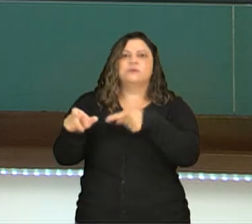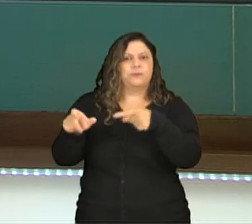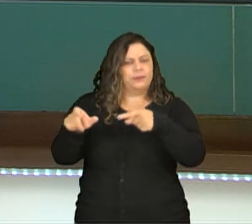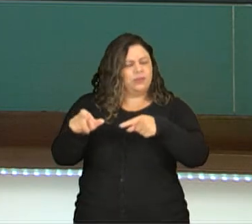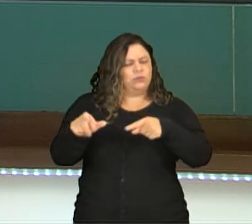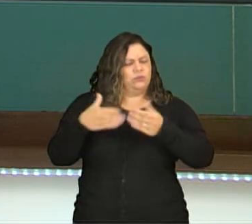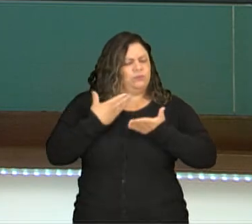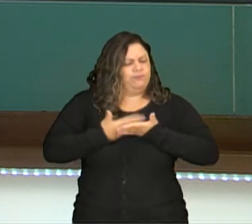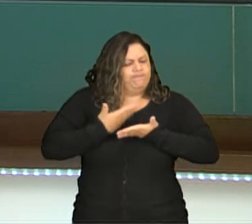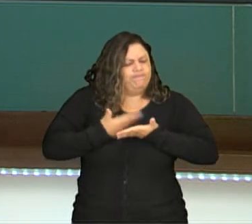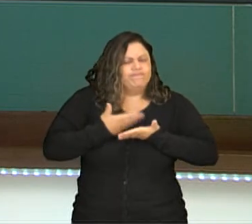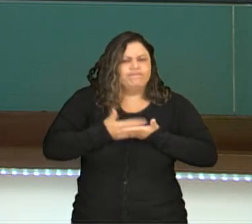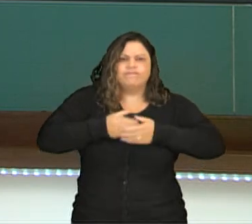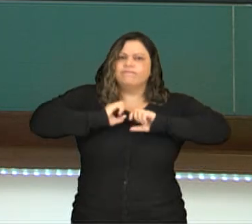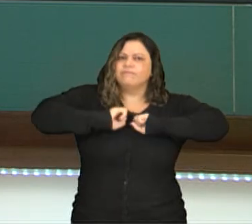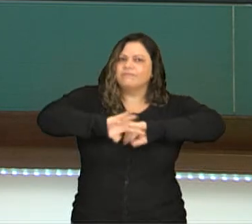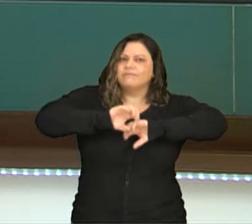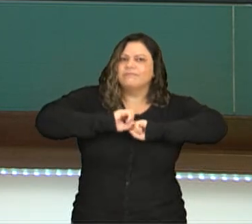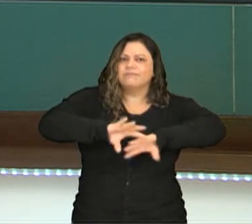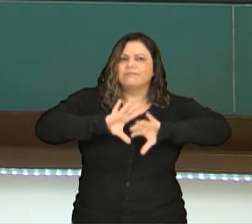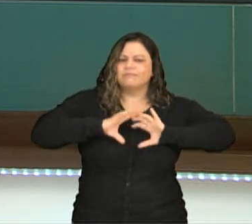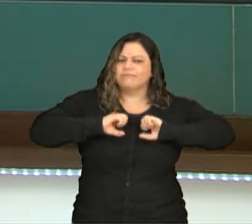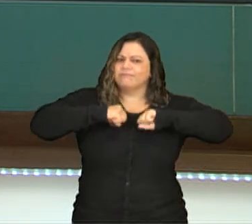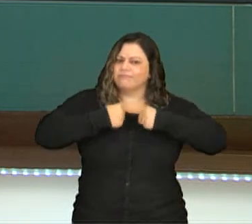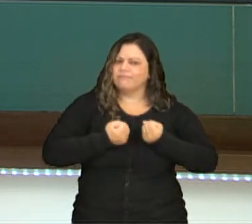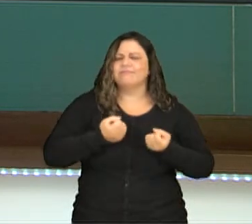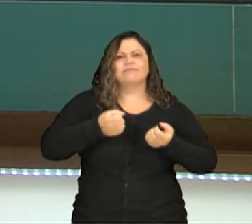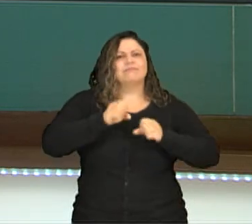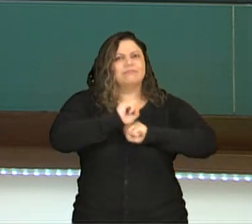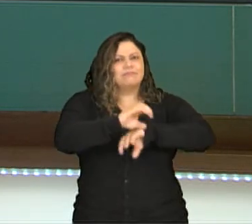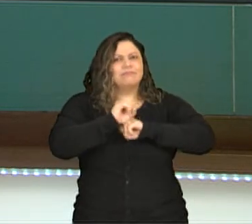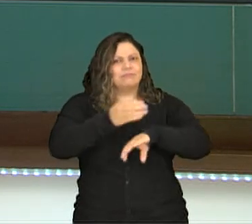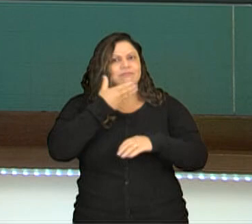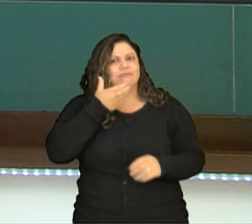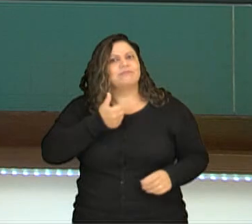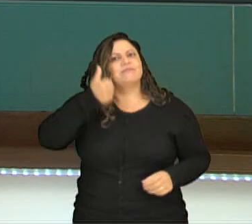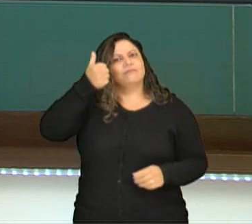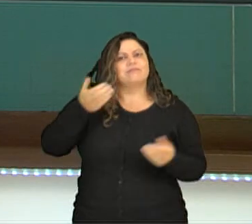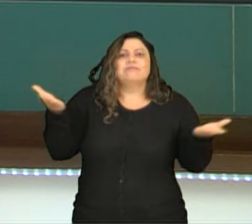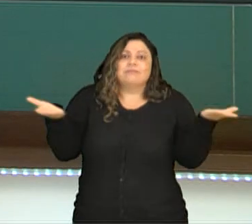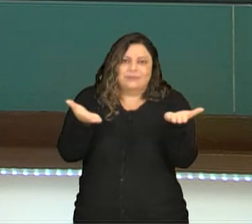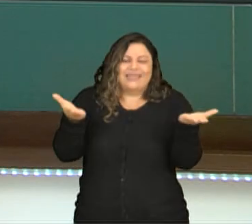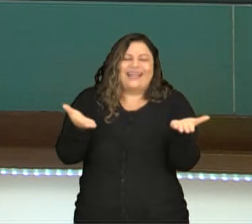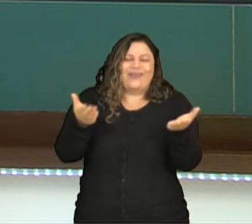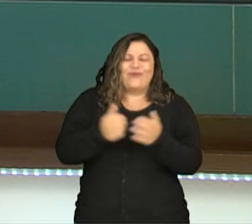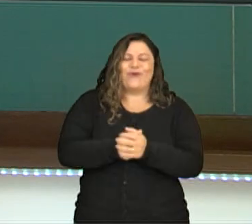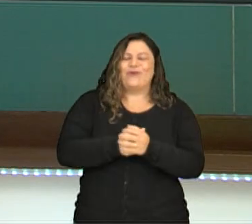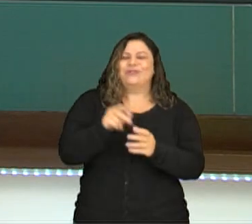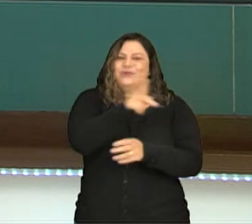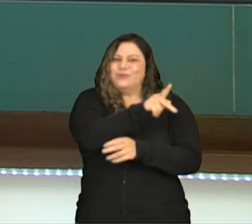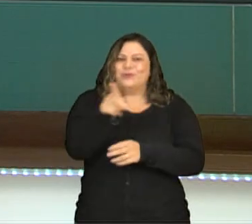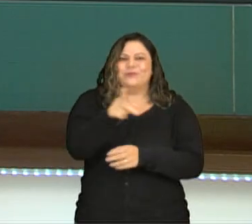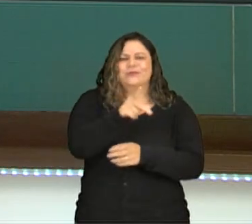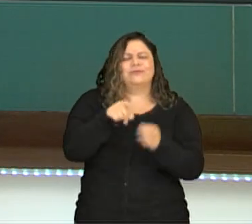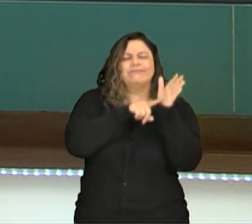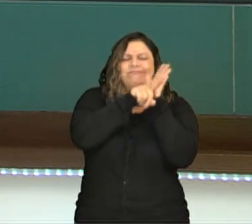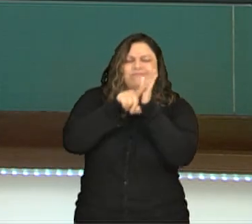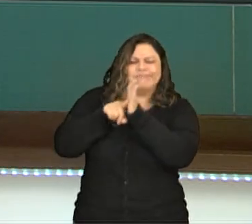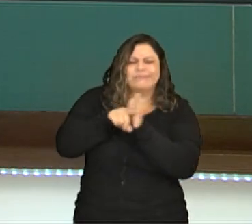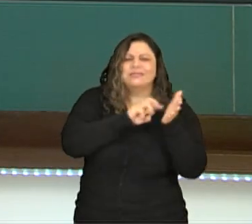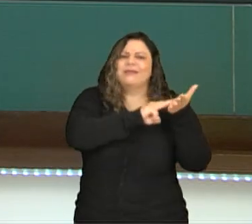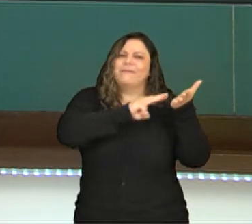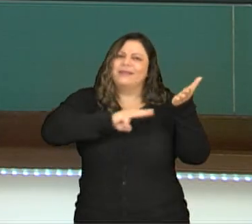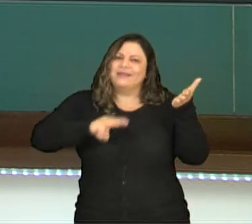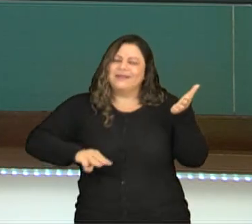a ensinar da melhor forma possível. Então, por isso que até hoje nós, professores, nos dedicamos a pesquisar metodologias que